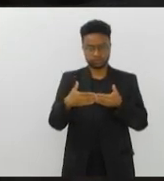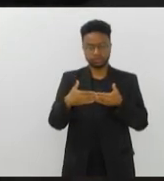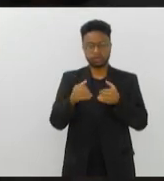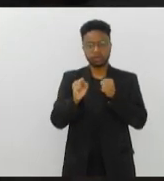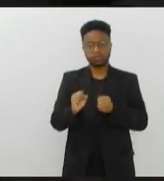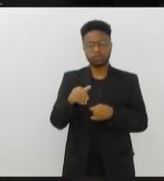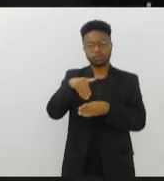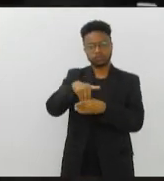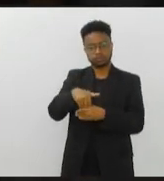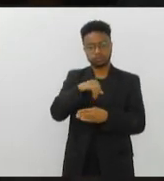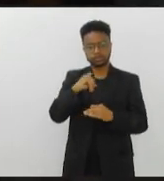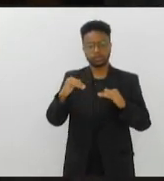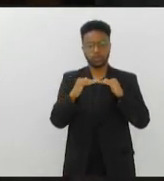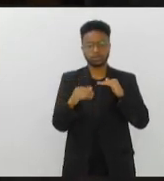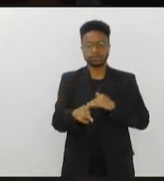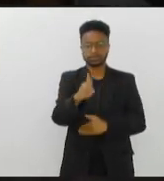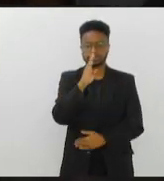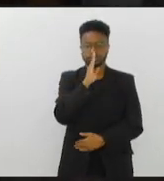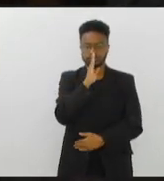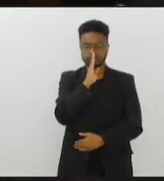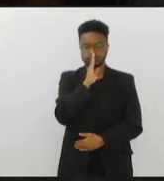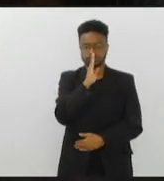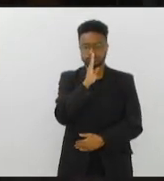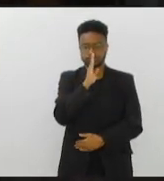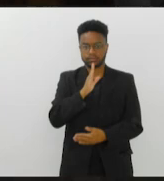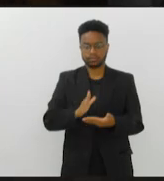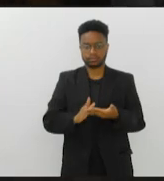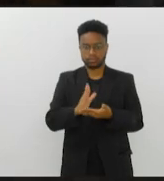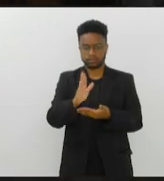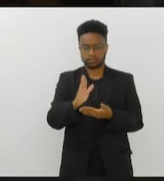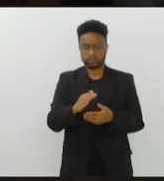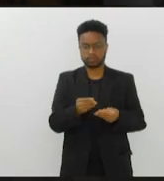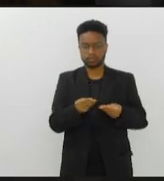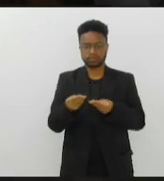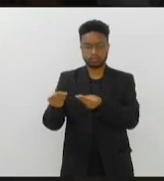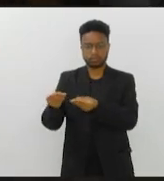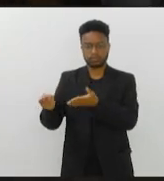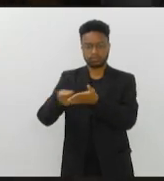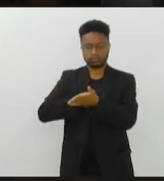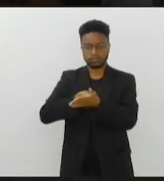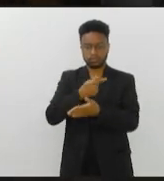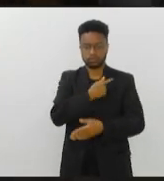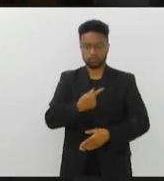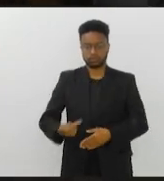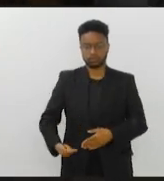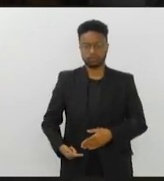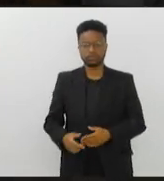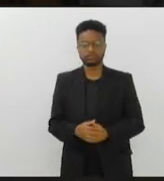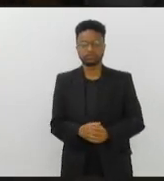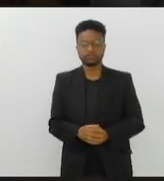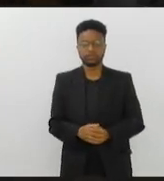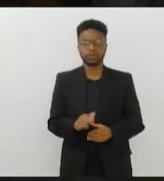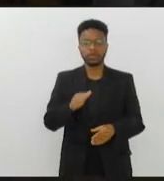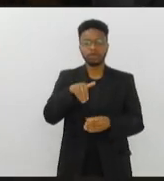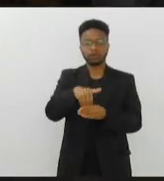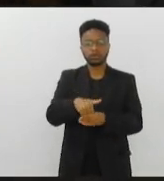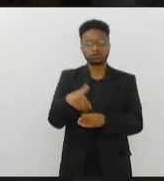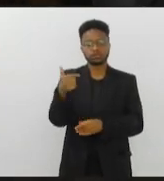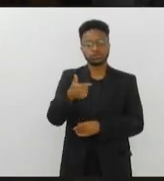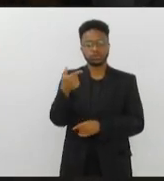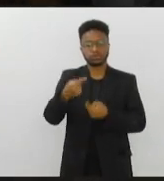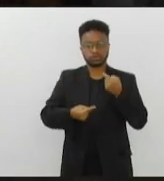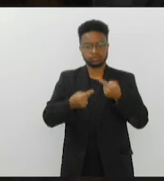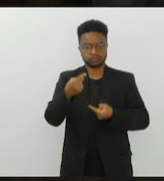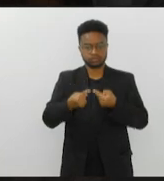Em votação, senhores que aprovam, permaneçam como estão. Aprovado, vai autógrafo. Em votação, em segunda